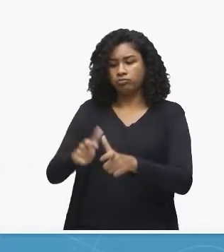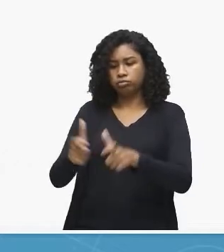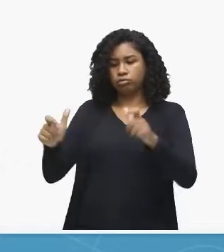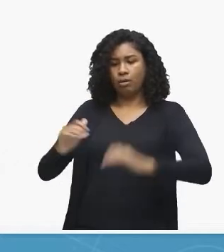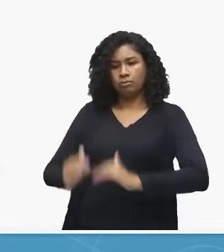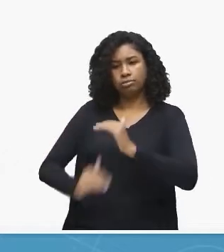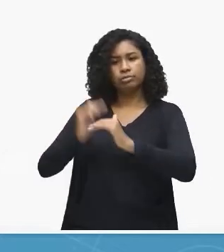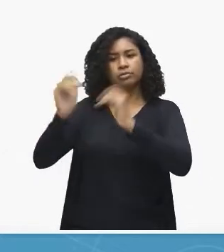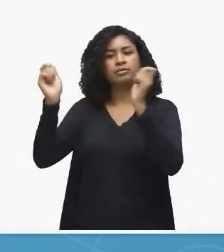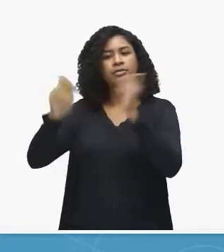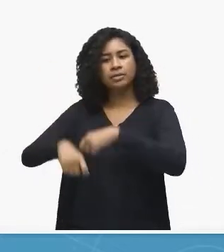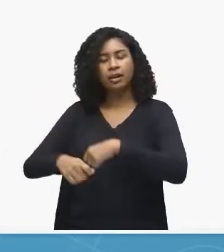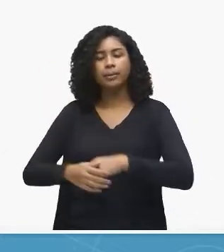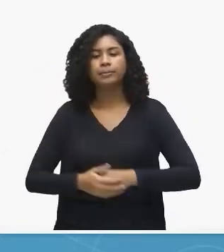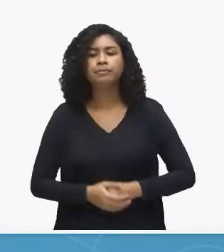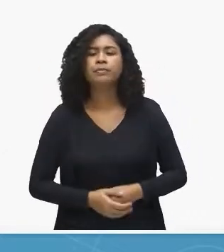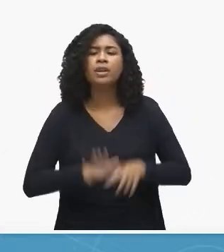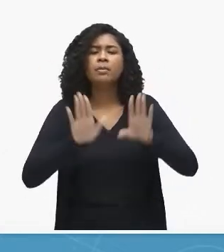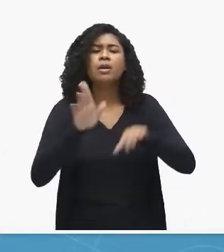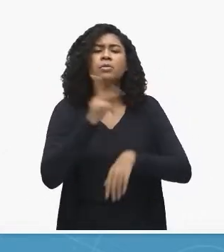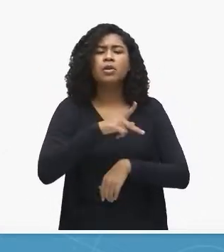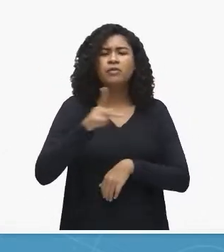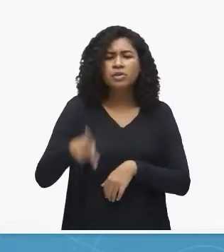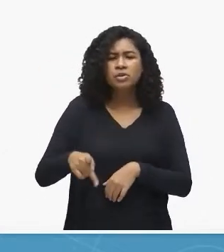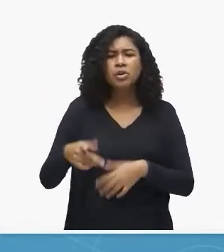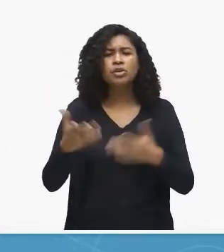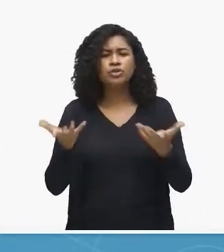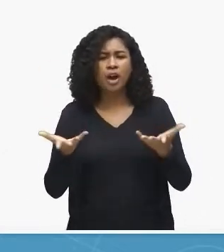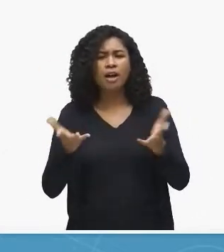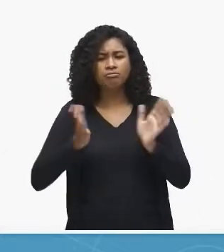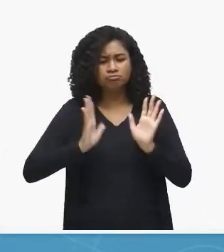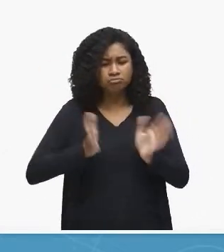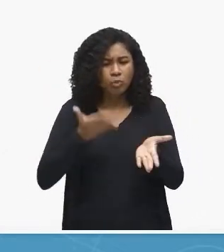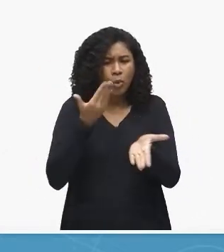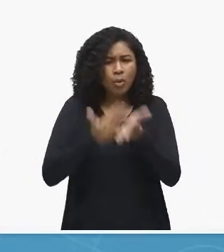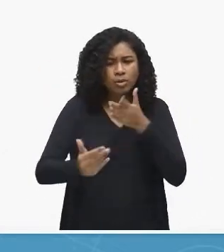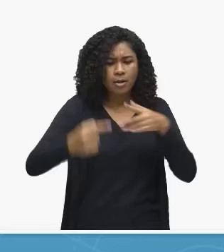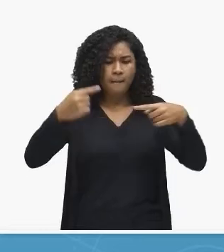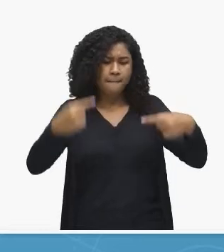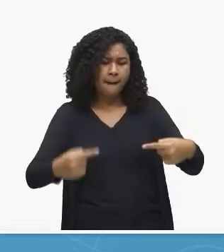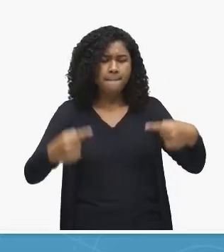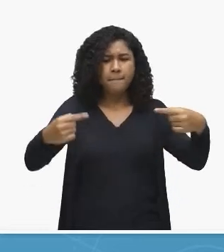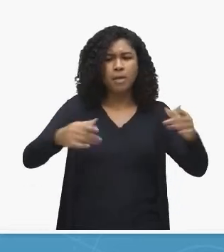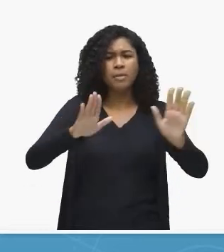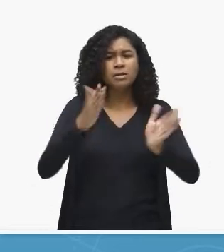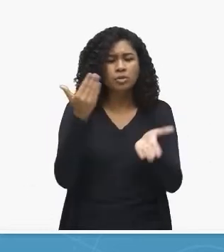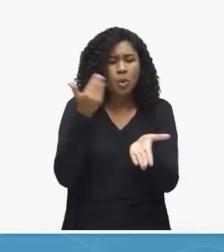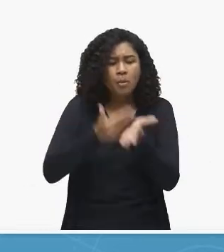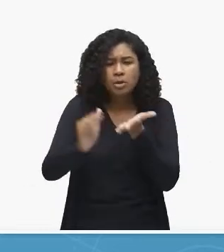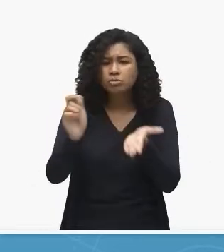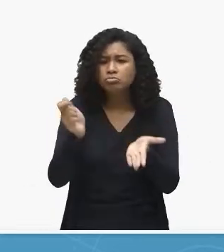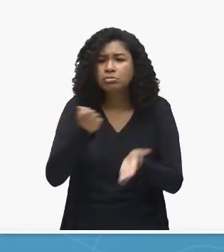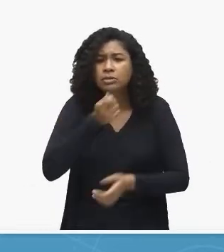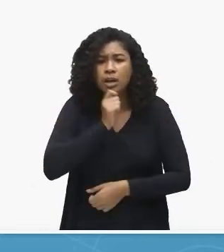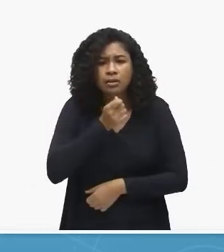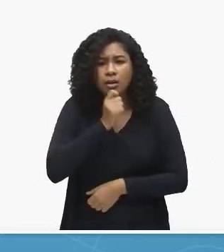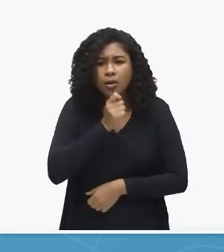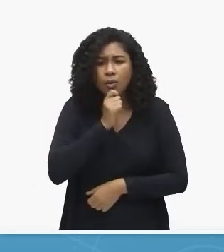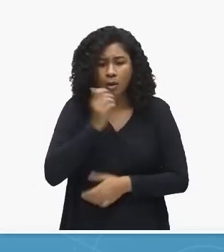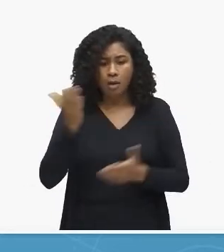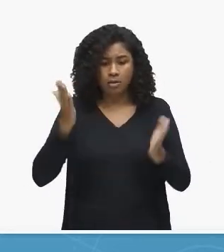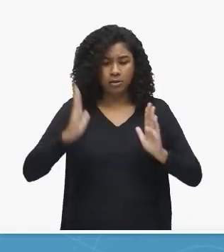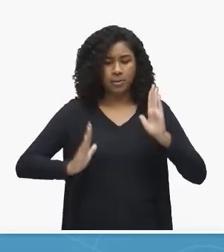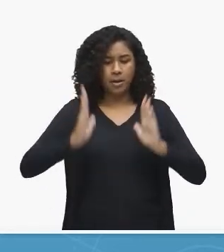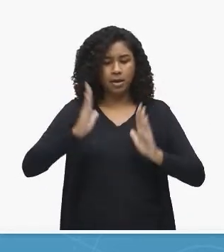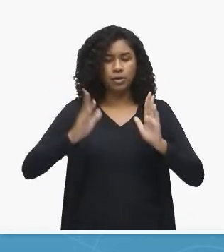se formando, os lados da guerra estão surgindo, mas a guerra não começou. Estamos no momento da paz armada. Todos